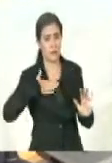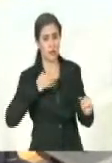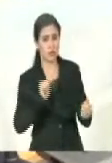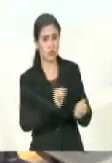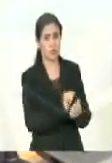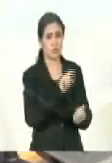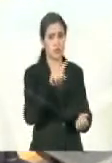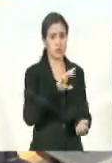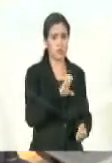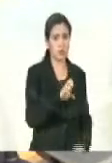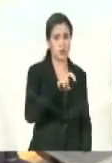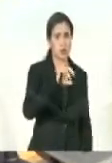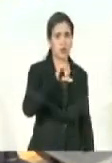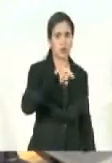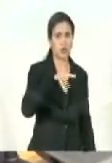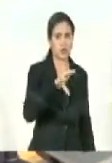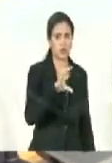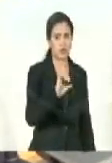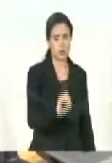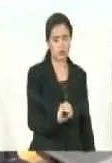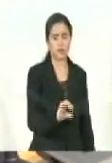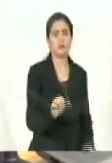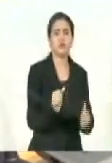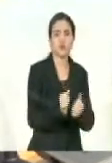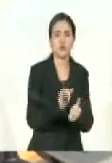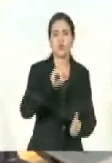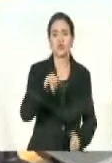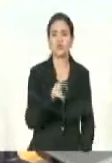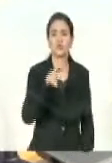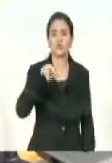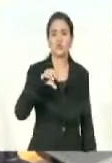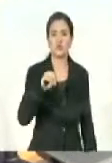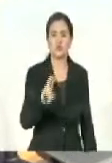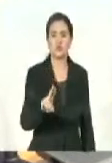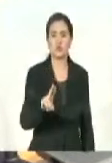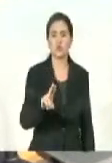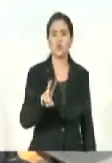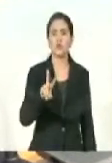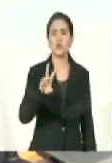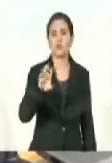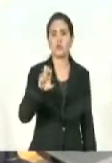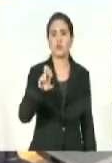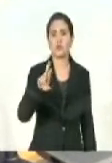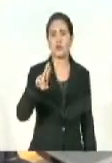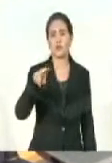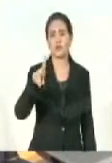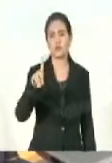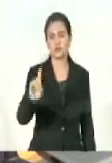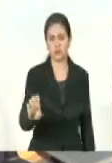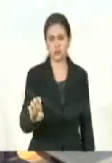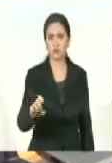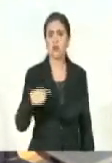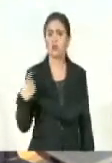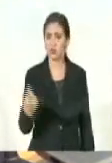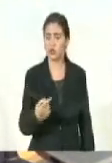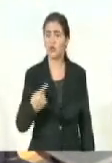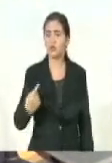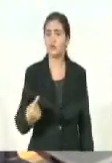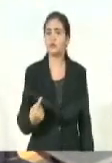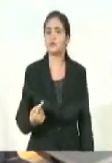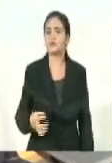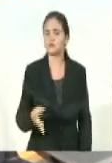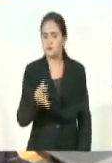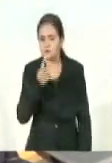Inácio, deputado Júnior Verde, para que nós possamos voltar os nossos olhares para as políticas públicas e, principalmente, de